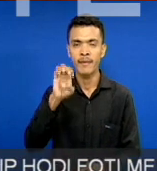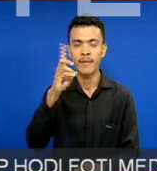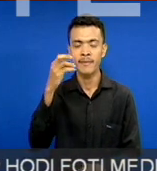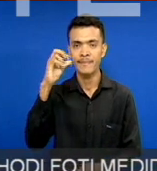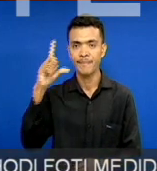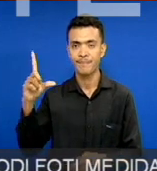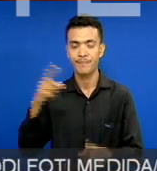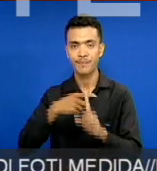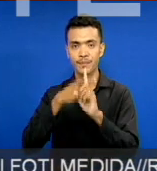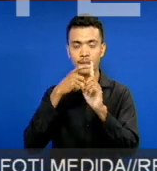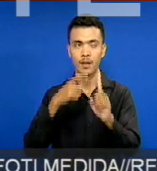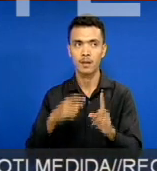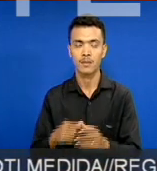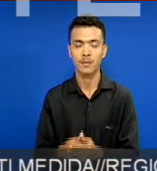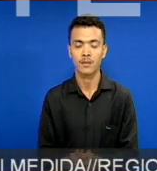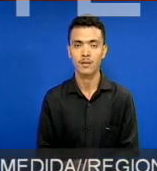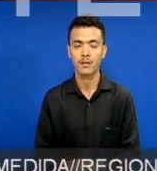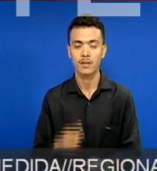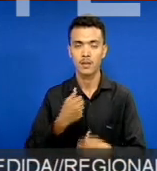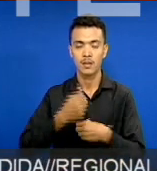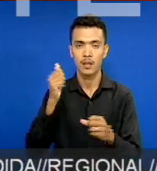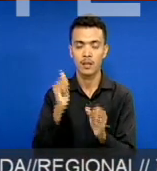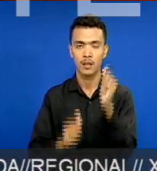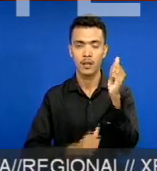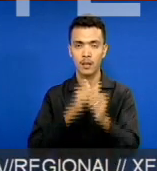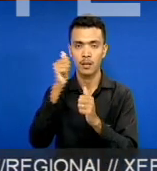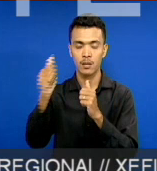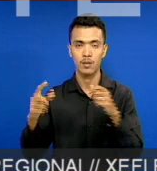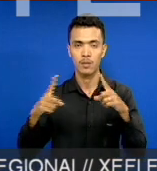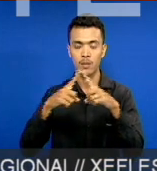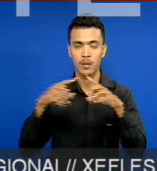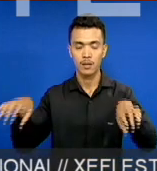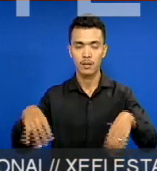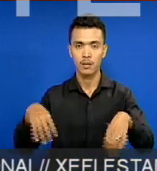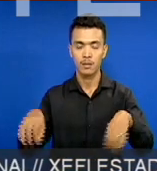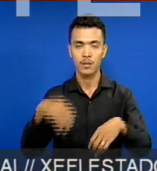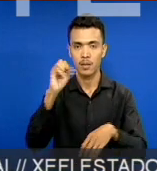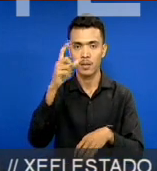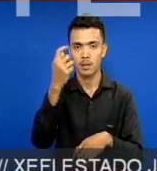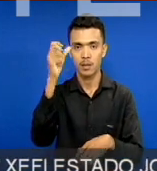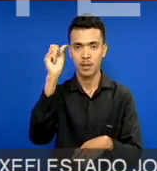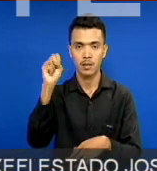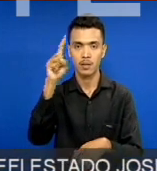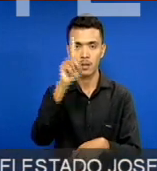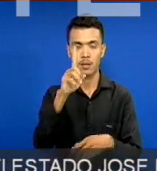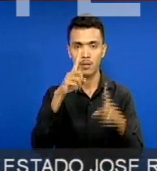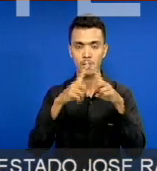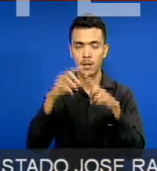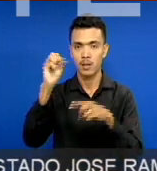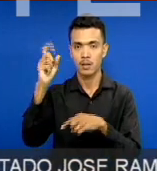RTLPL Russi Unidade Receitas, alô, atualização vai ter sistema STS1, vai ter